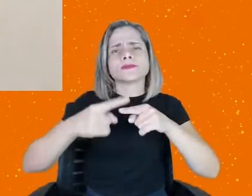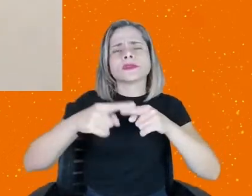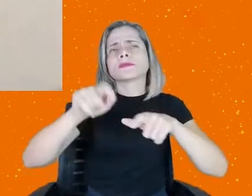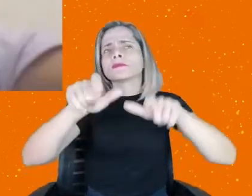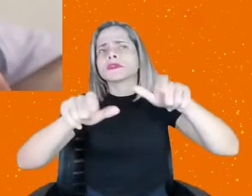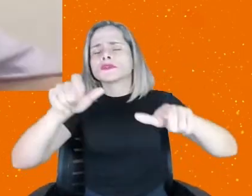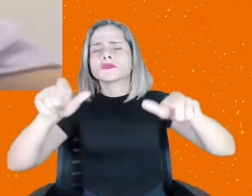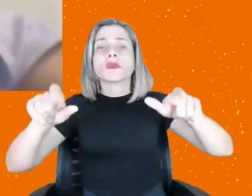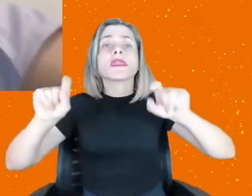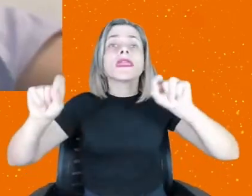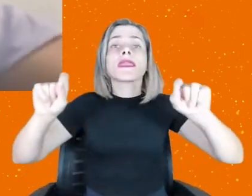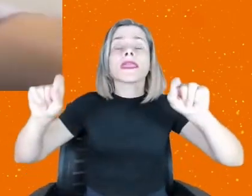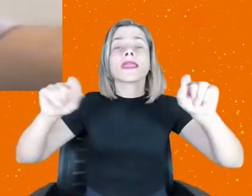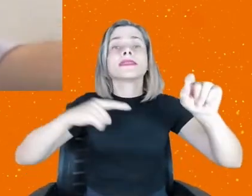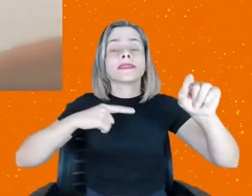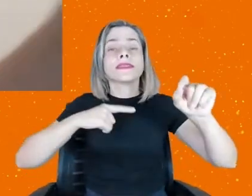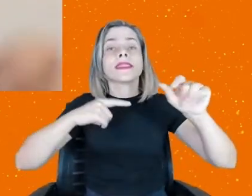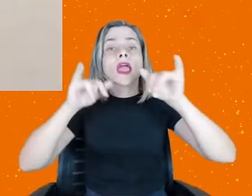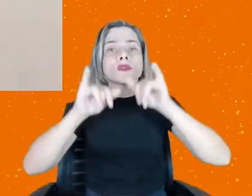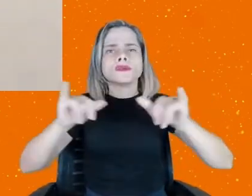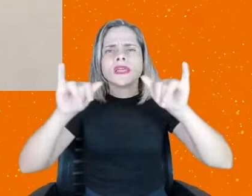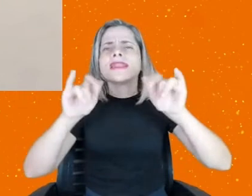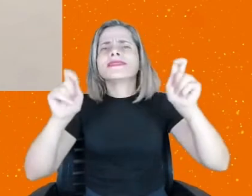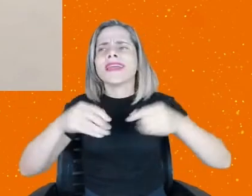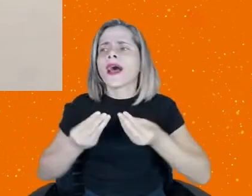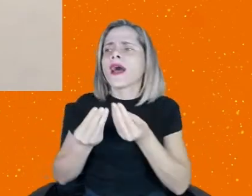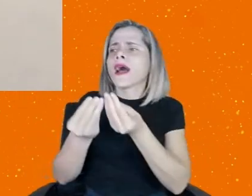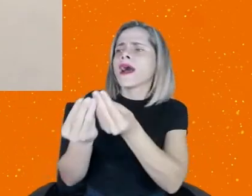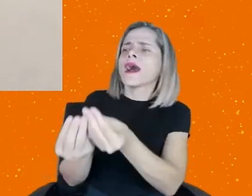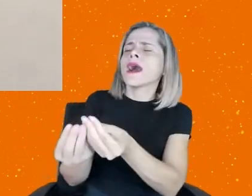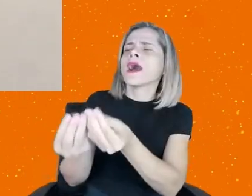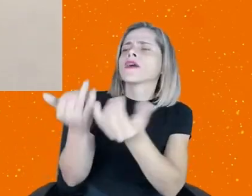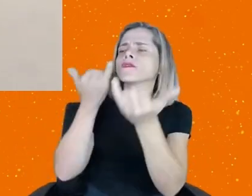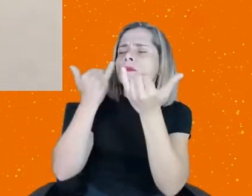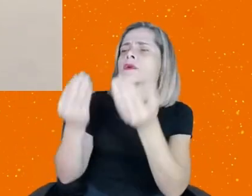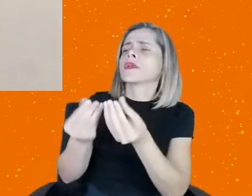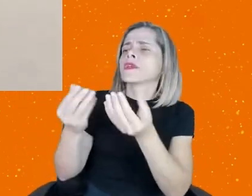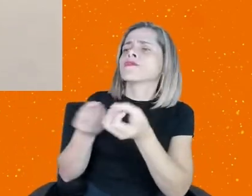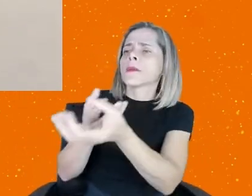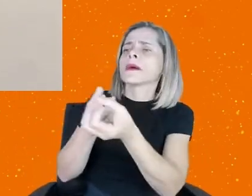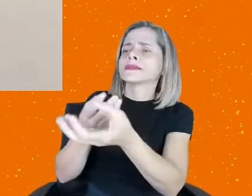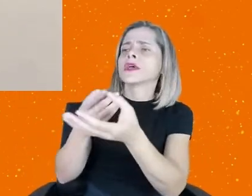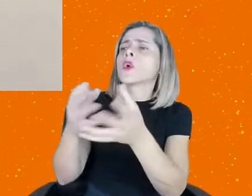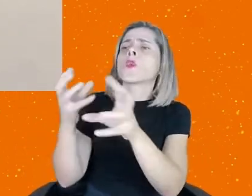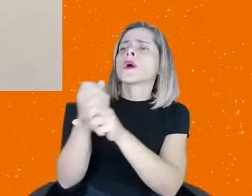de quem de quantas pessoas efetivamente estão é aquele canal